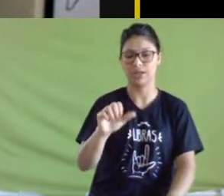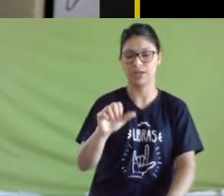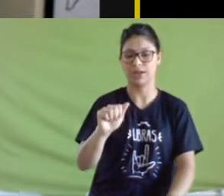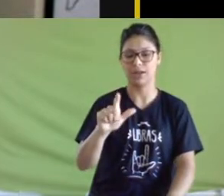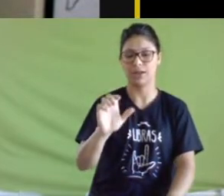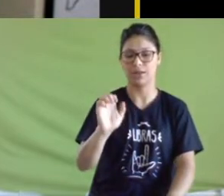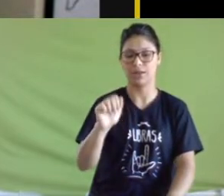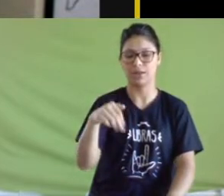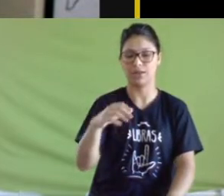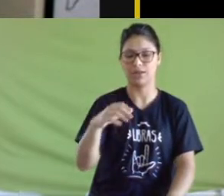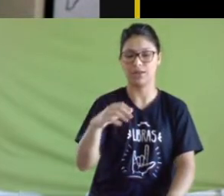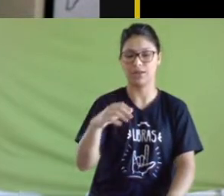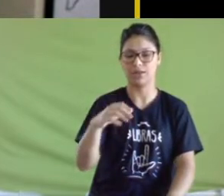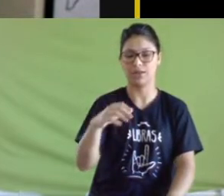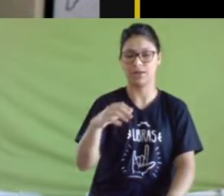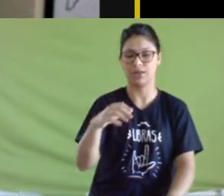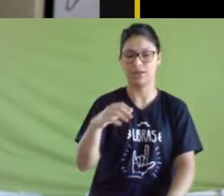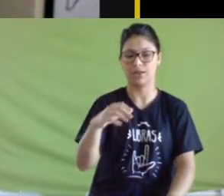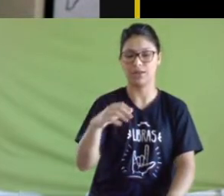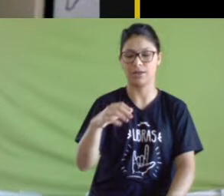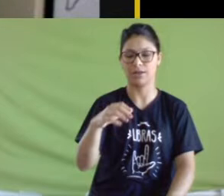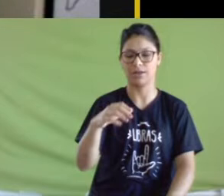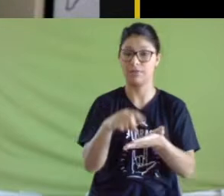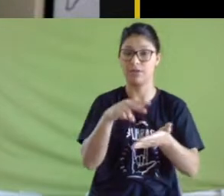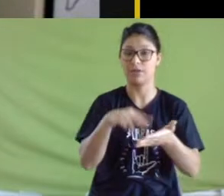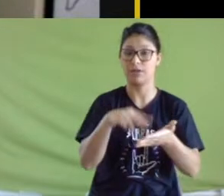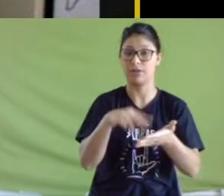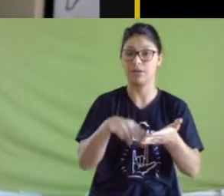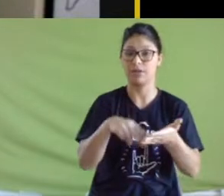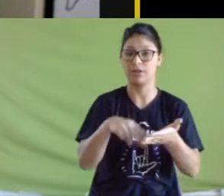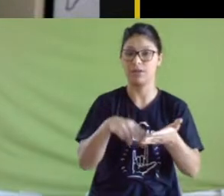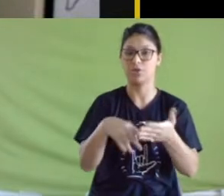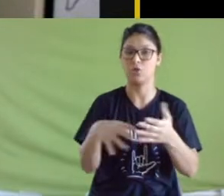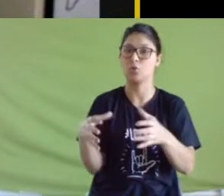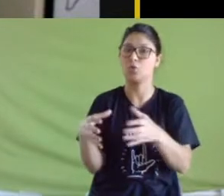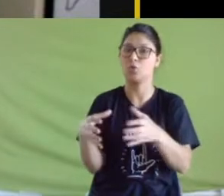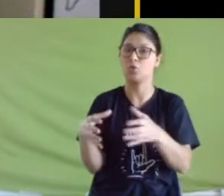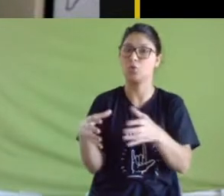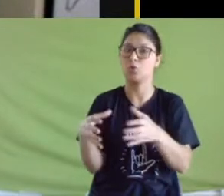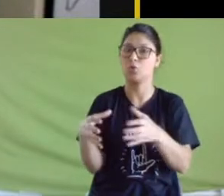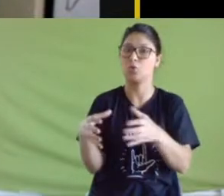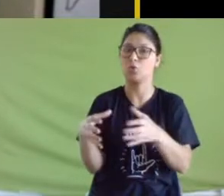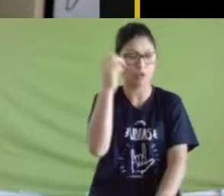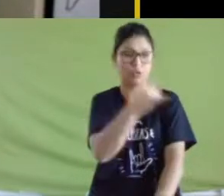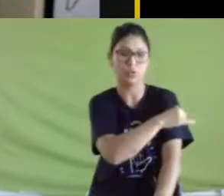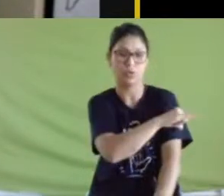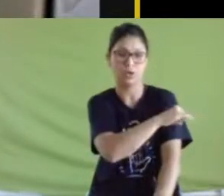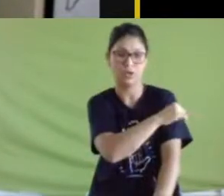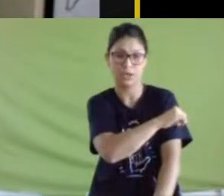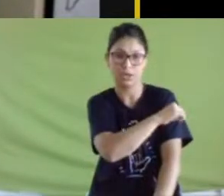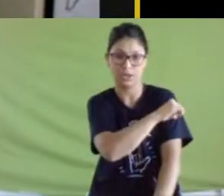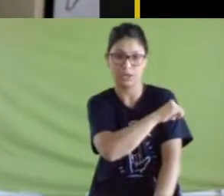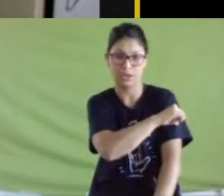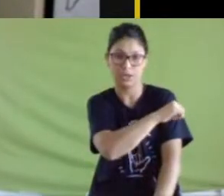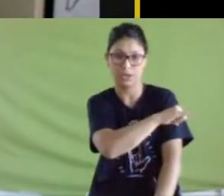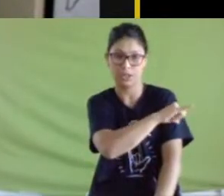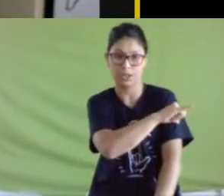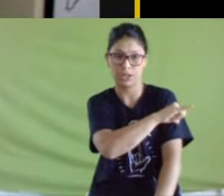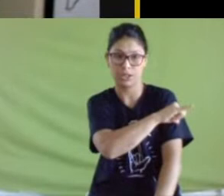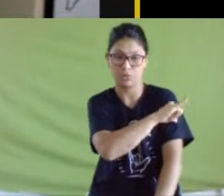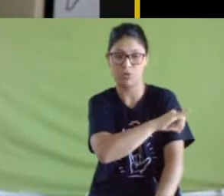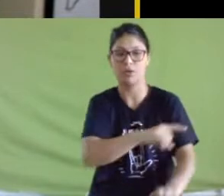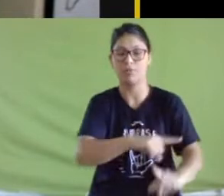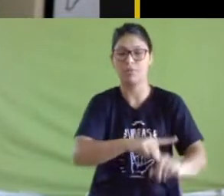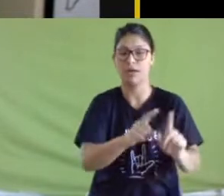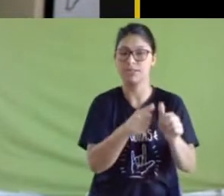ele escreve para ser lido por um pequeno público de São Paulo e do Rio. Mas ele escreve aproximando os